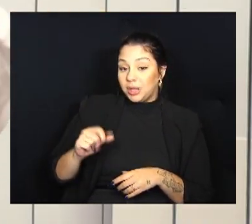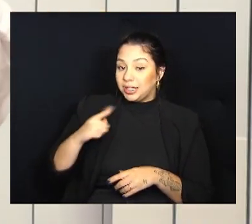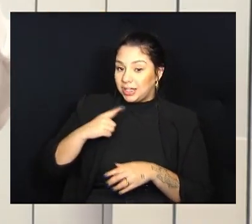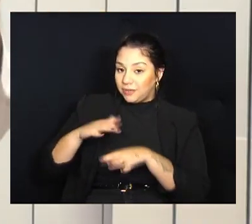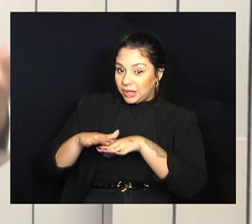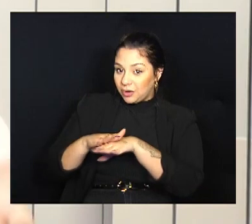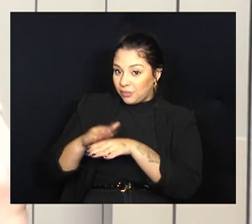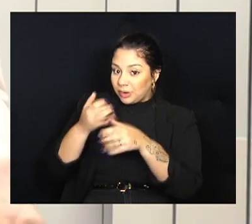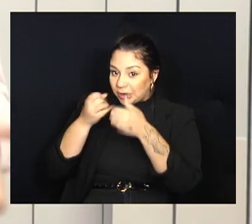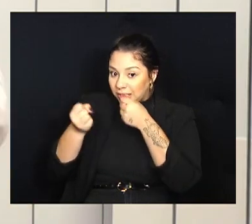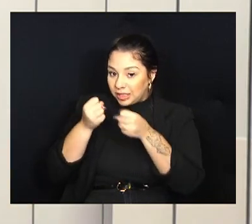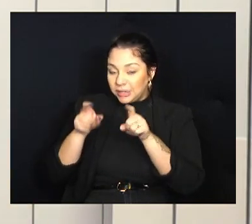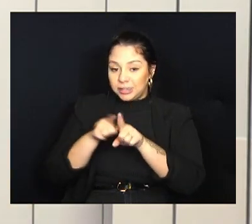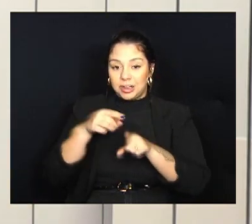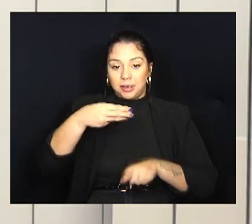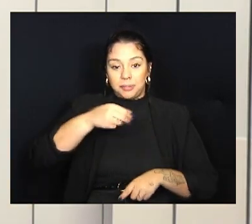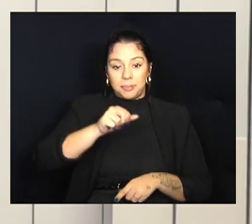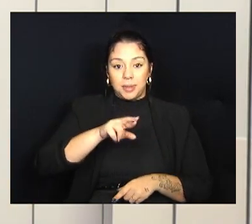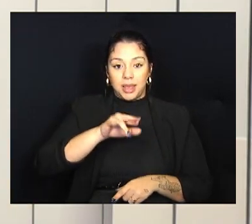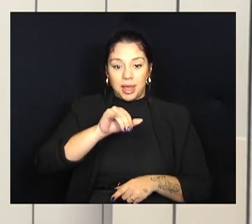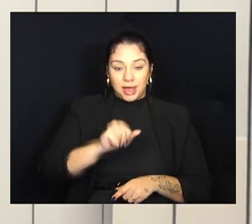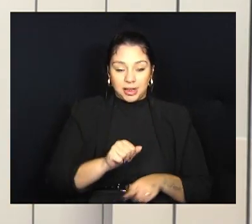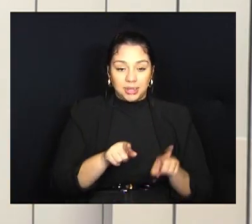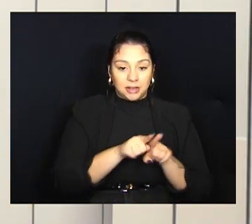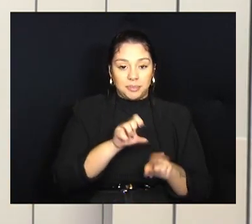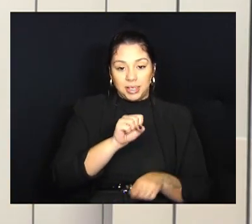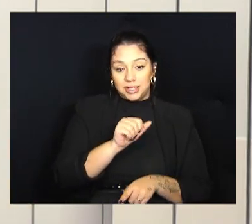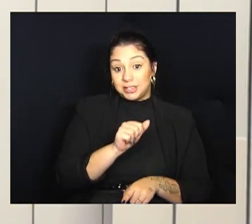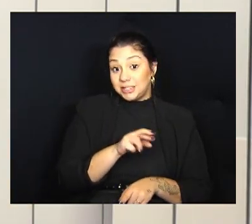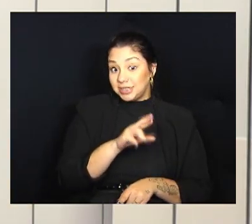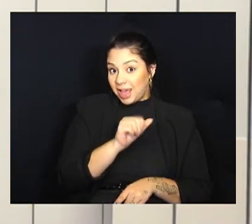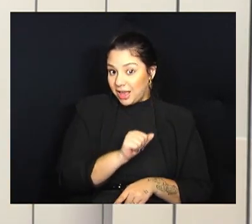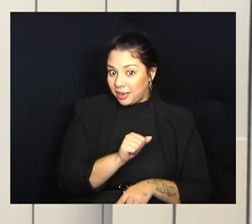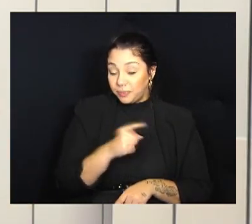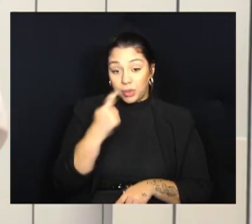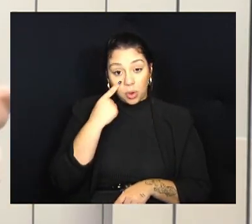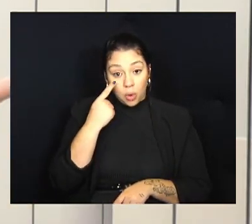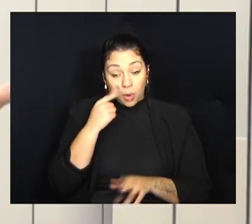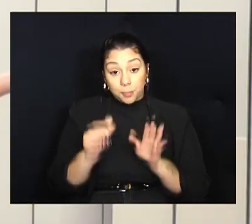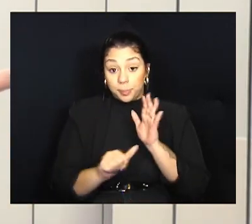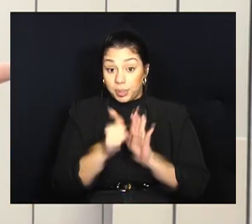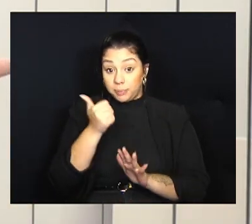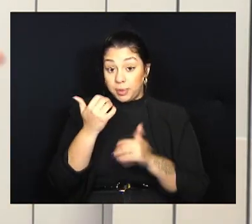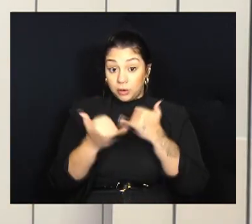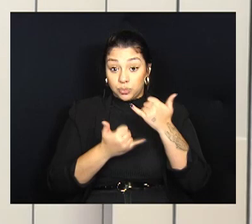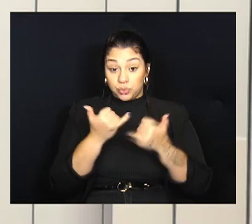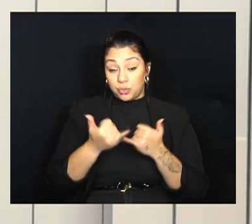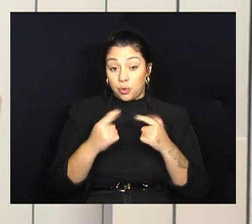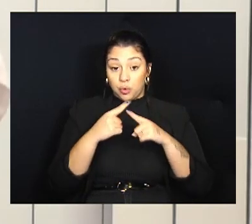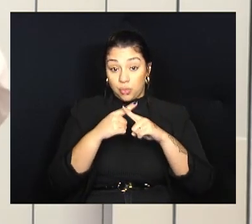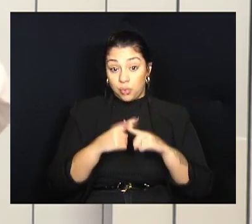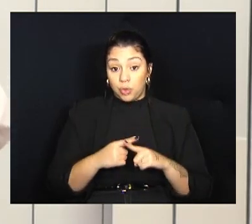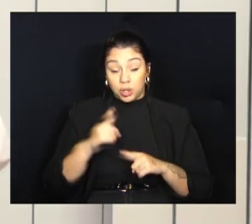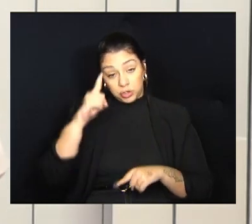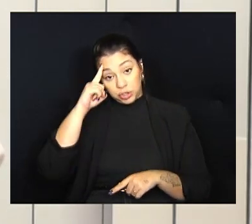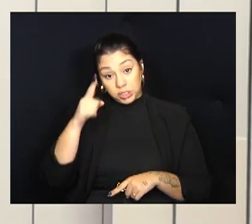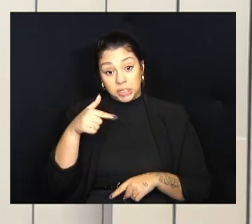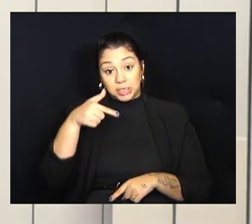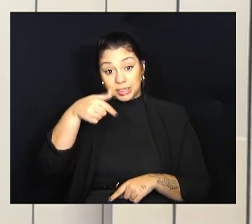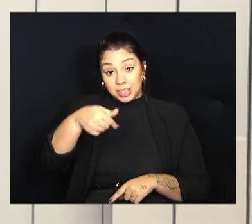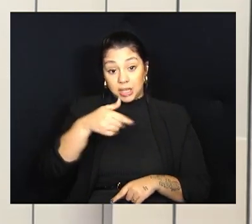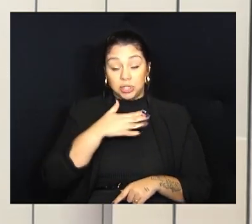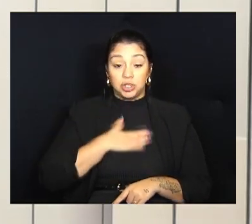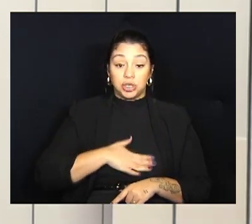repórter, tem a Mari Paraíba, Sara Ellen e primeiro jogo oficial deve acontecer no dia 7 de